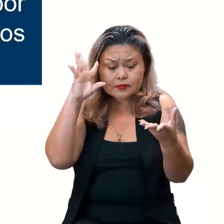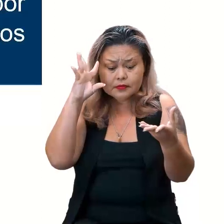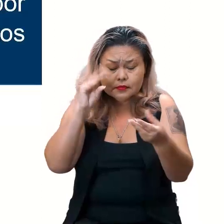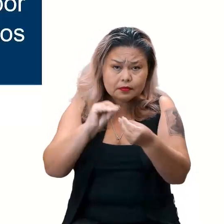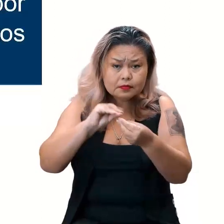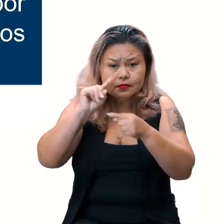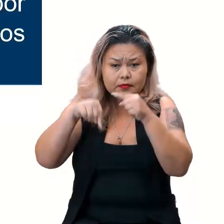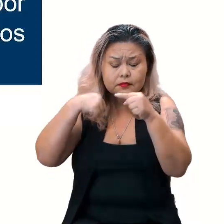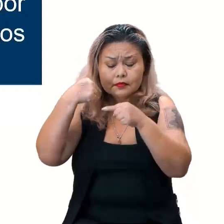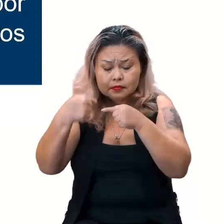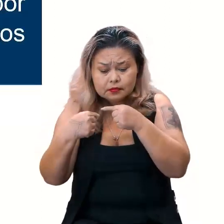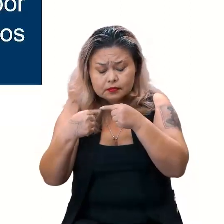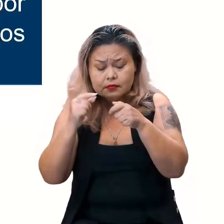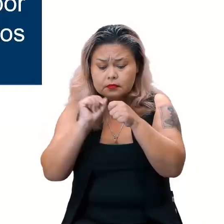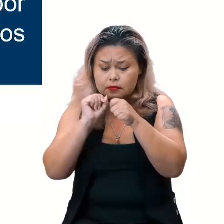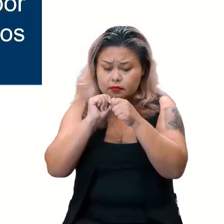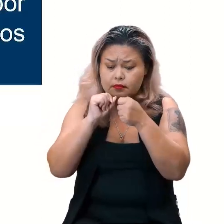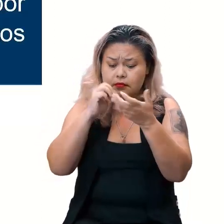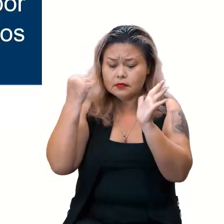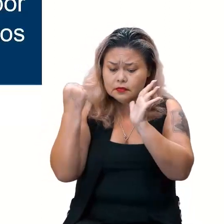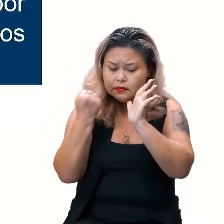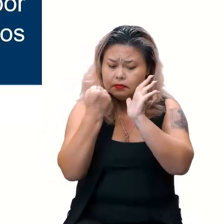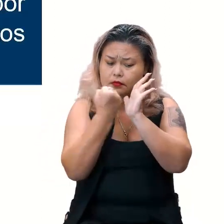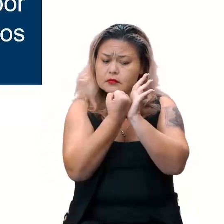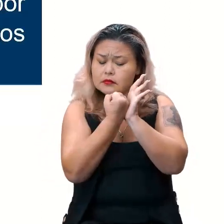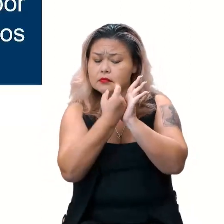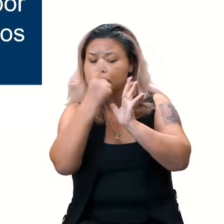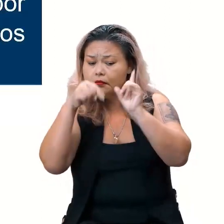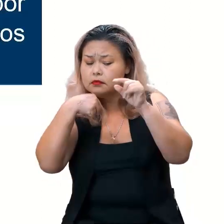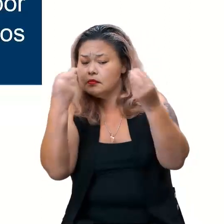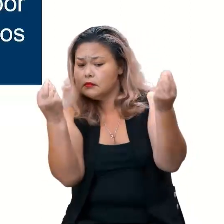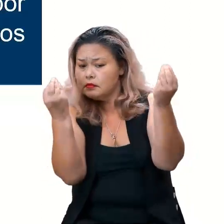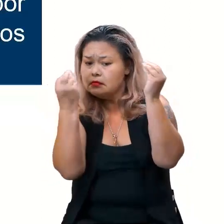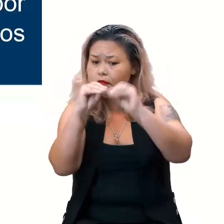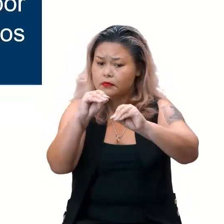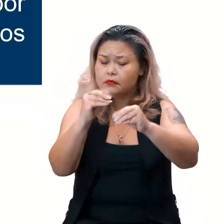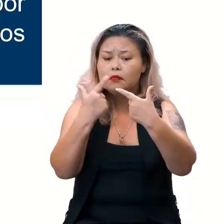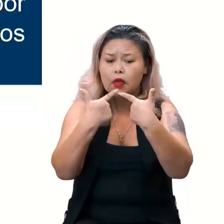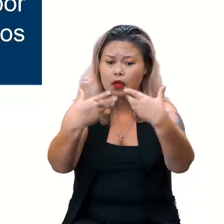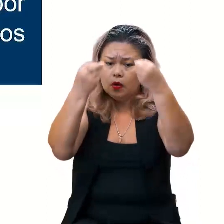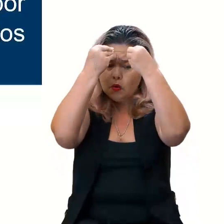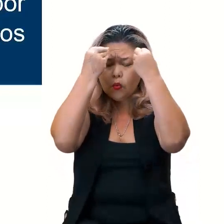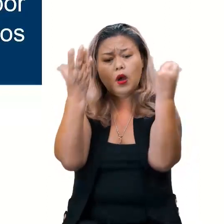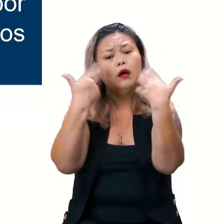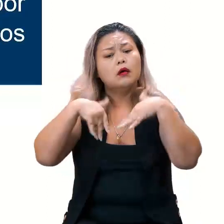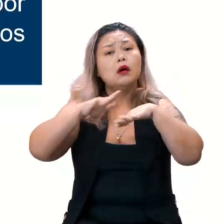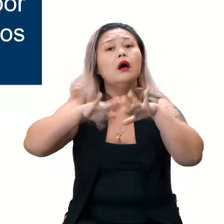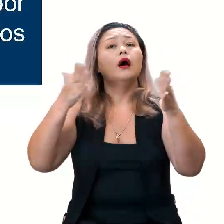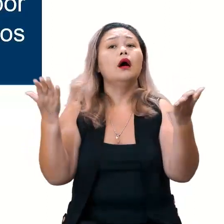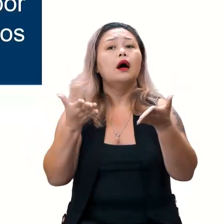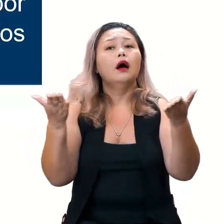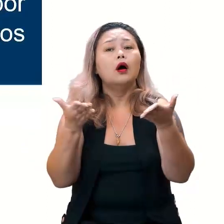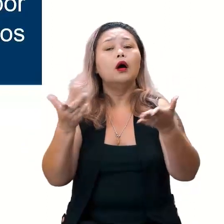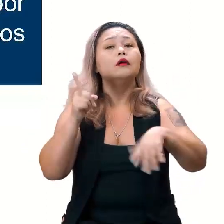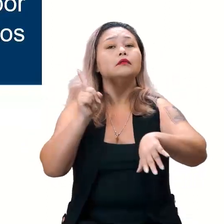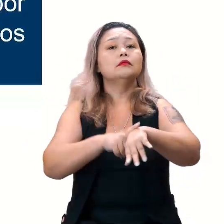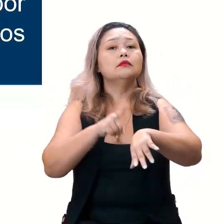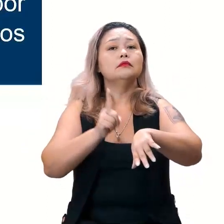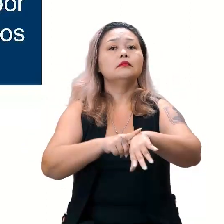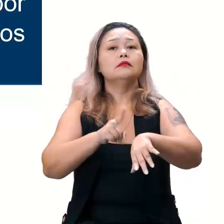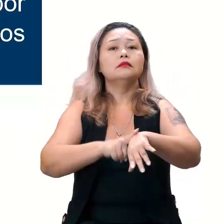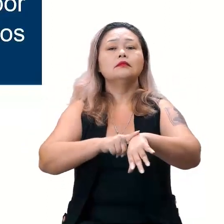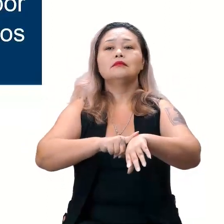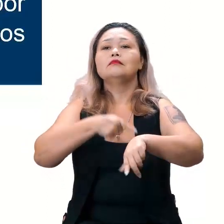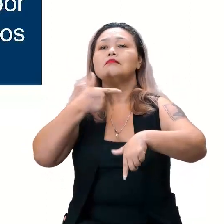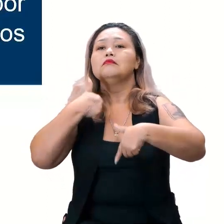depois transformar em forma simbólica e jogar numa linguagem matemática, agora é a hora de